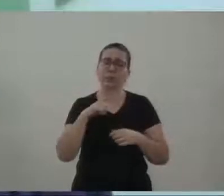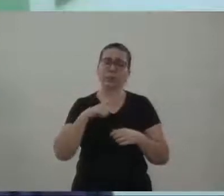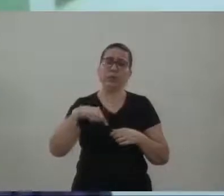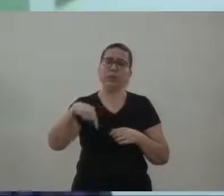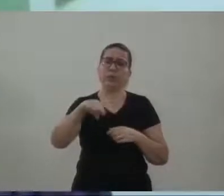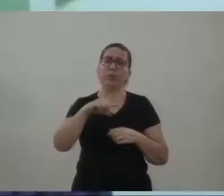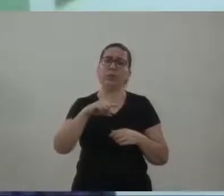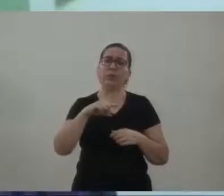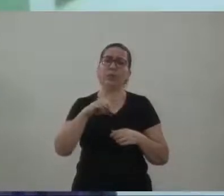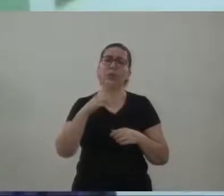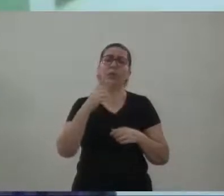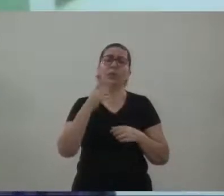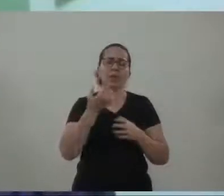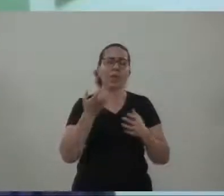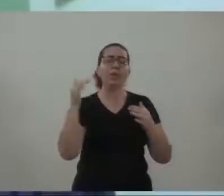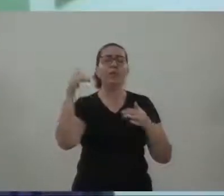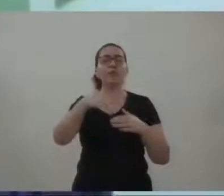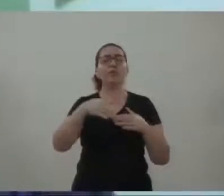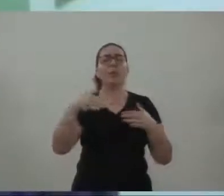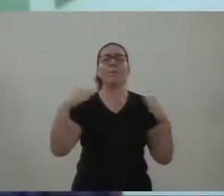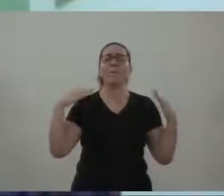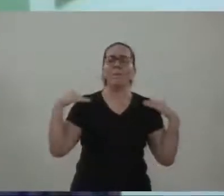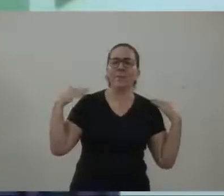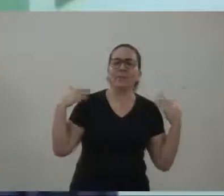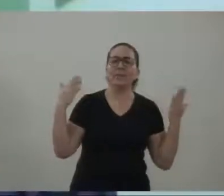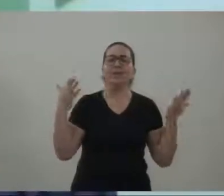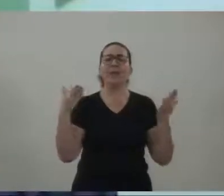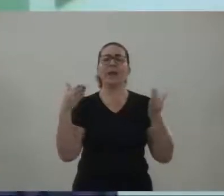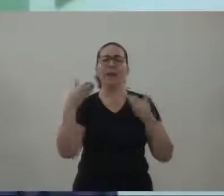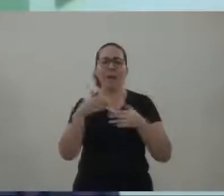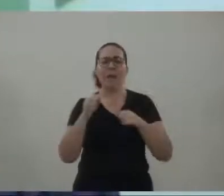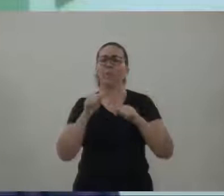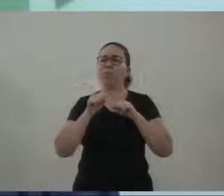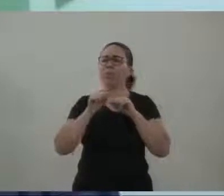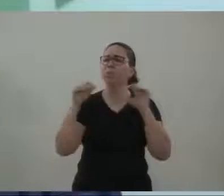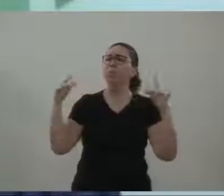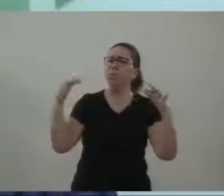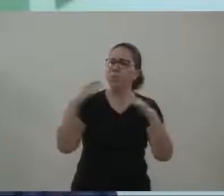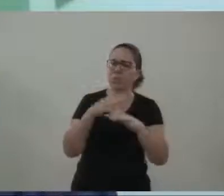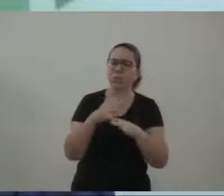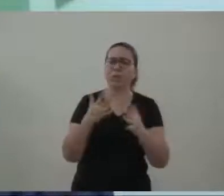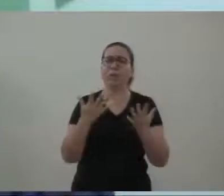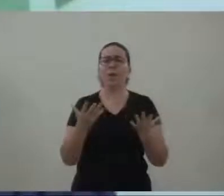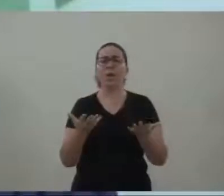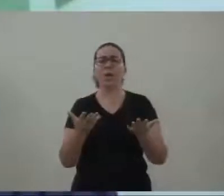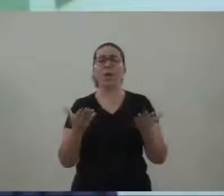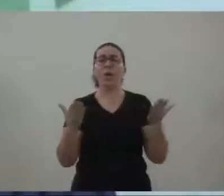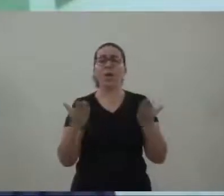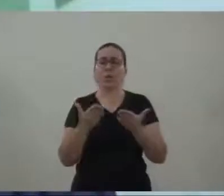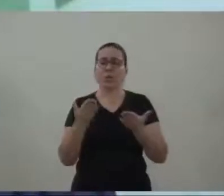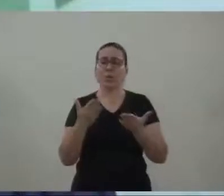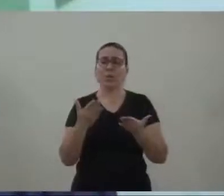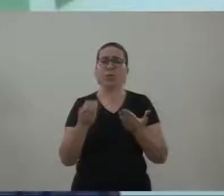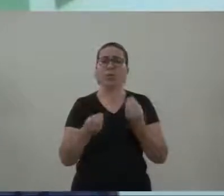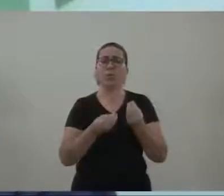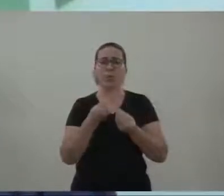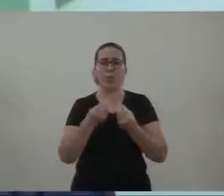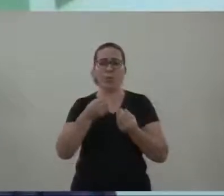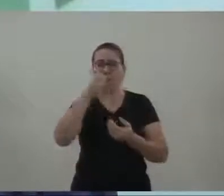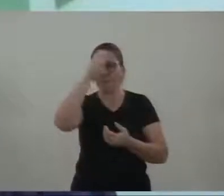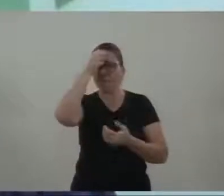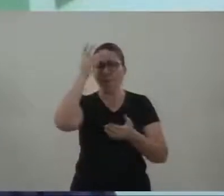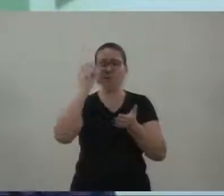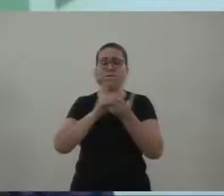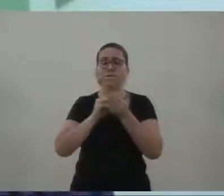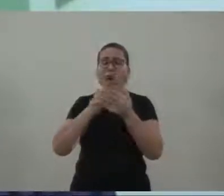esperada de um ponto turístico. Então, não me parece correto quando o Poder Executivo ele não dá a